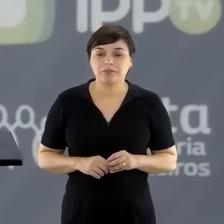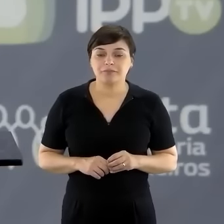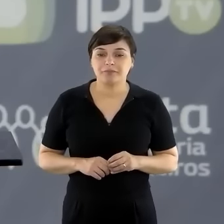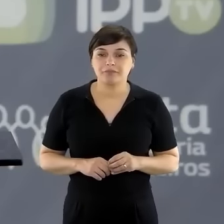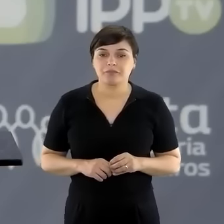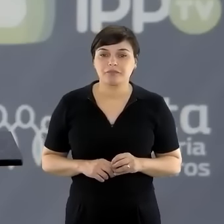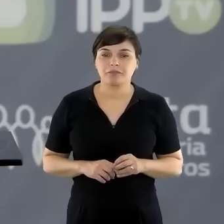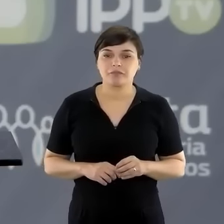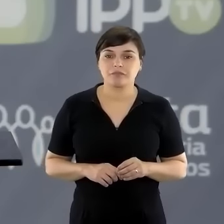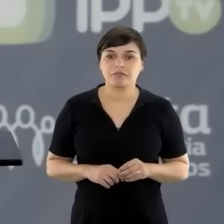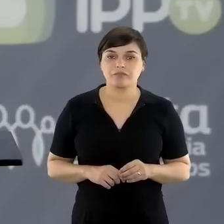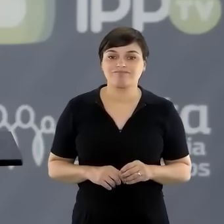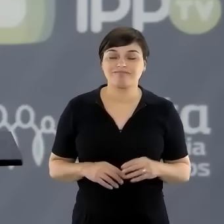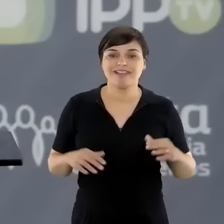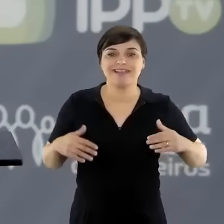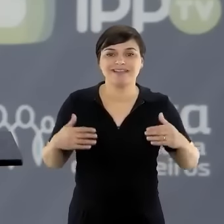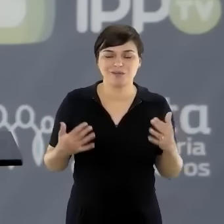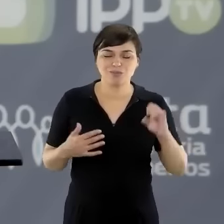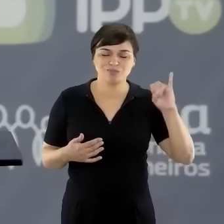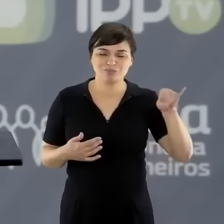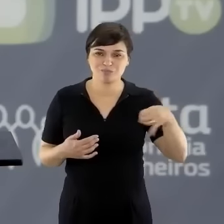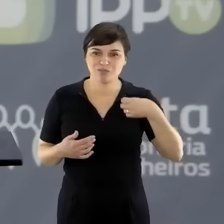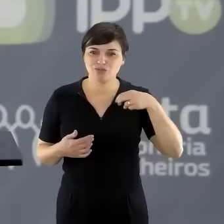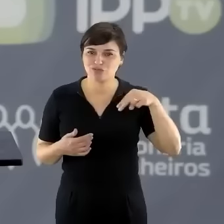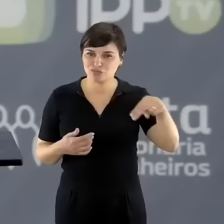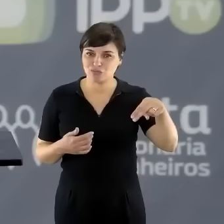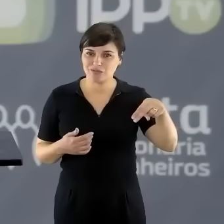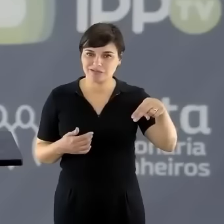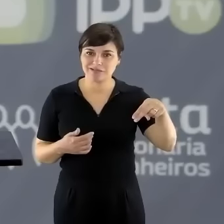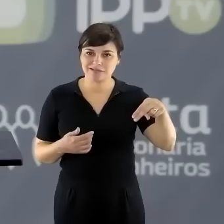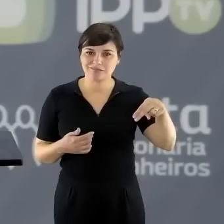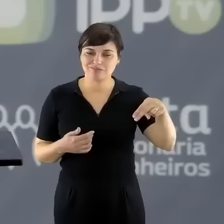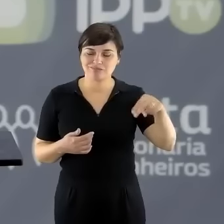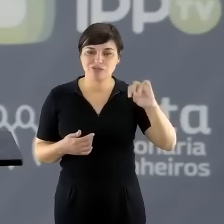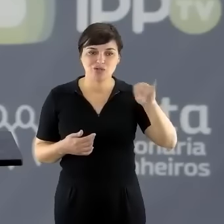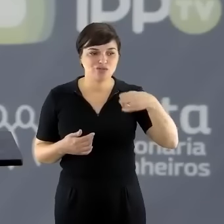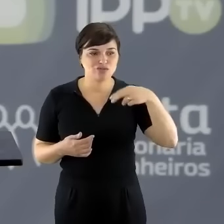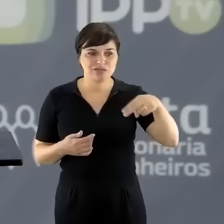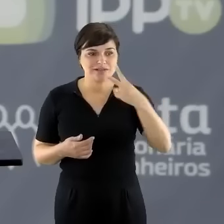já que os nitas não morreram Jonas quer